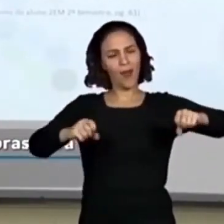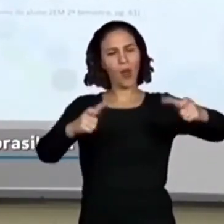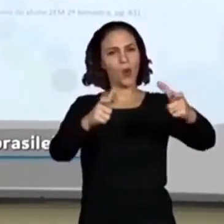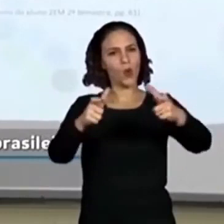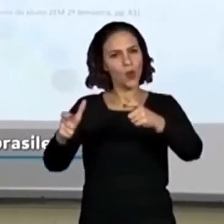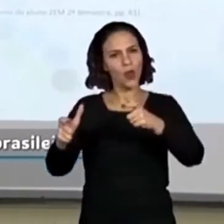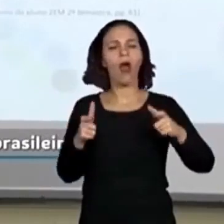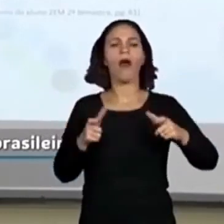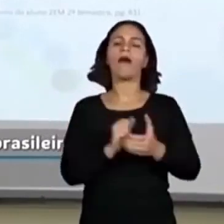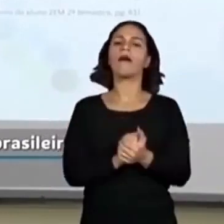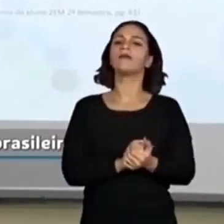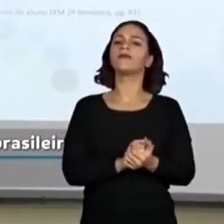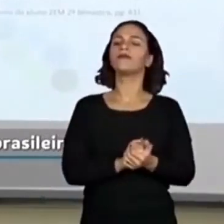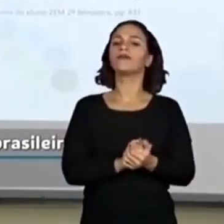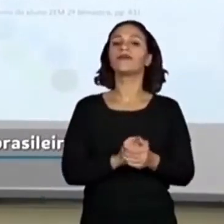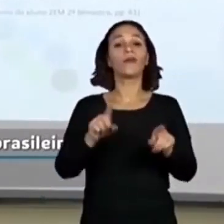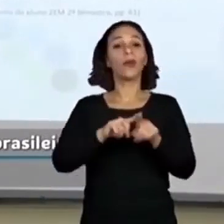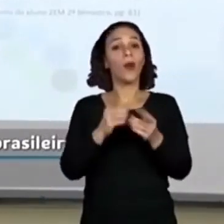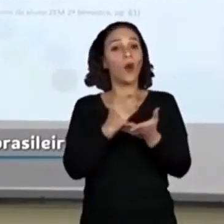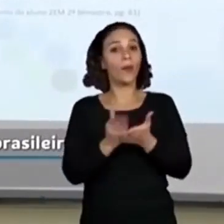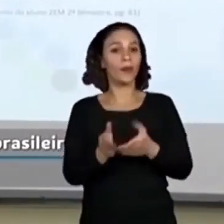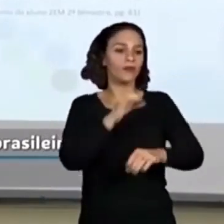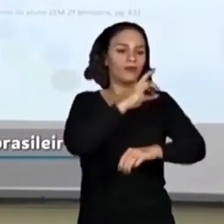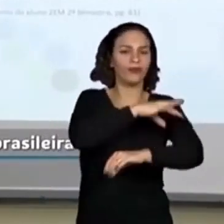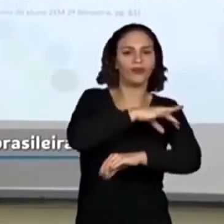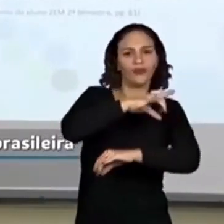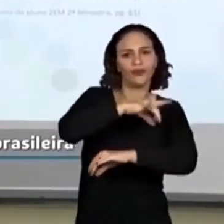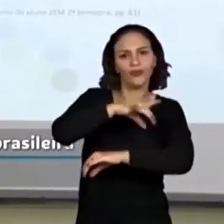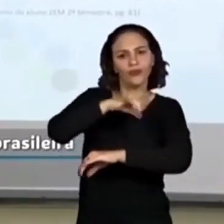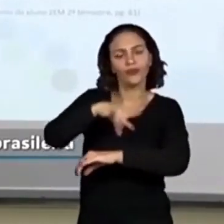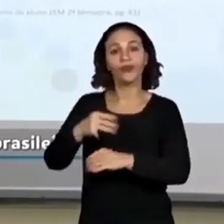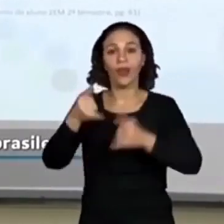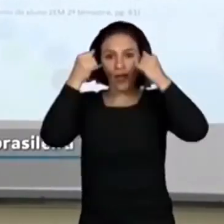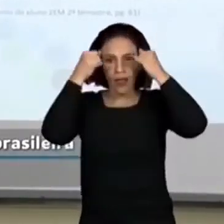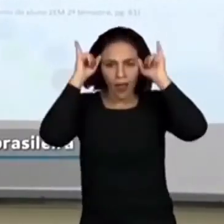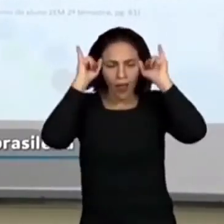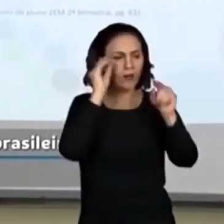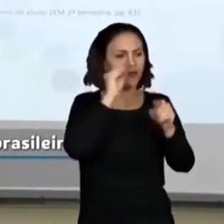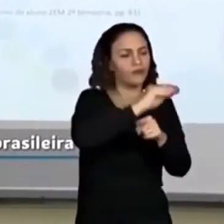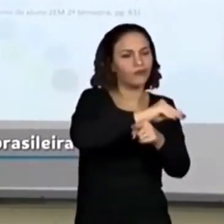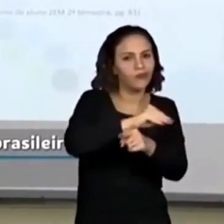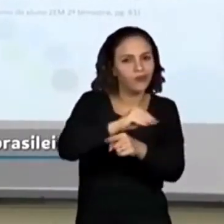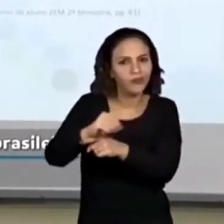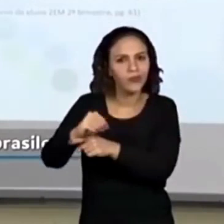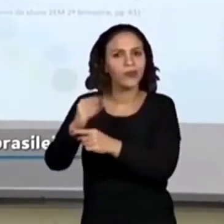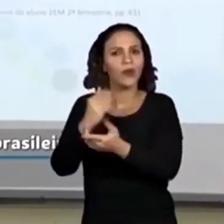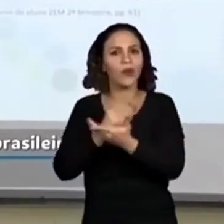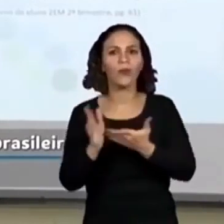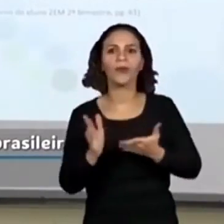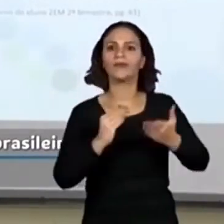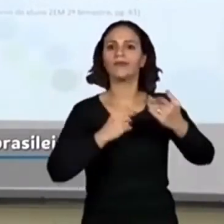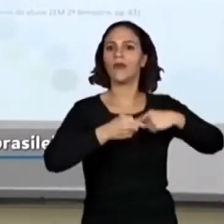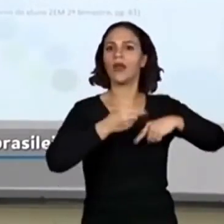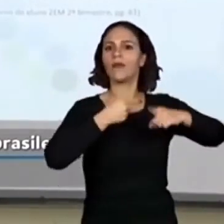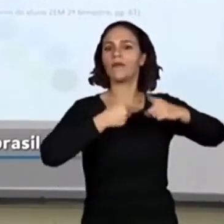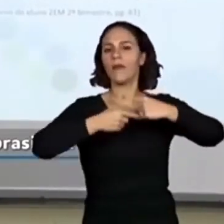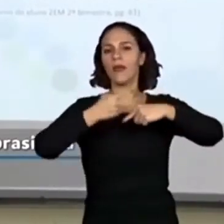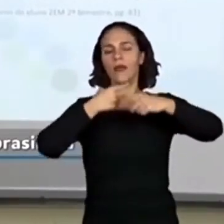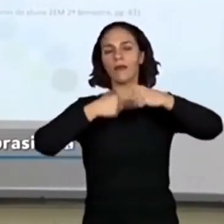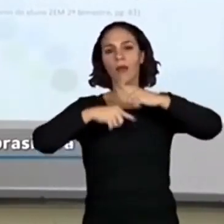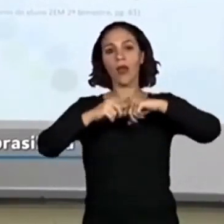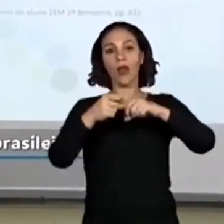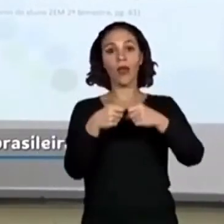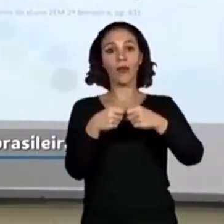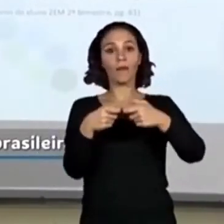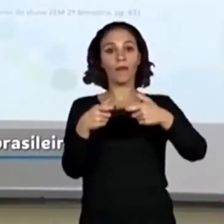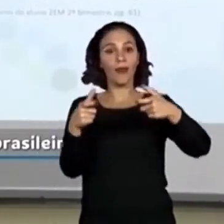eles foram fazendo plantações, começaram a criar gado. Então, com isso, eles foram